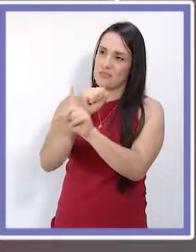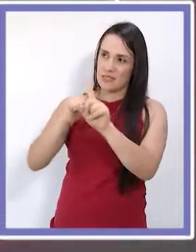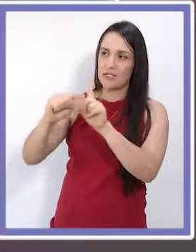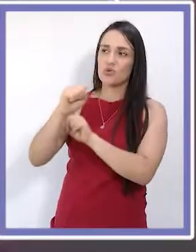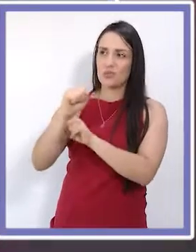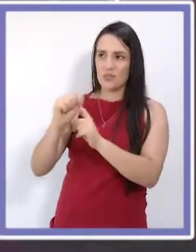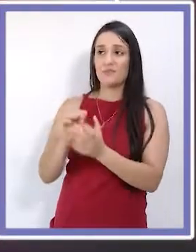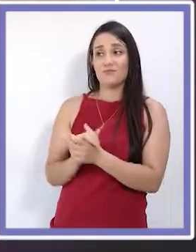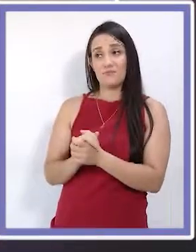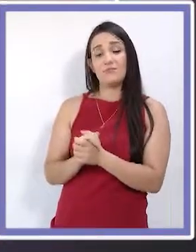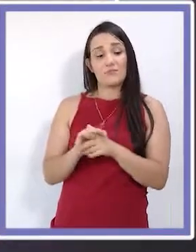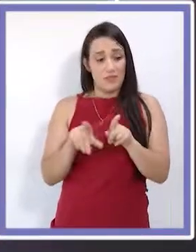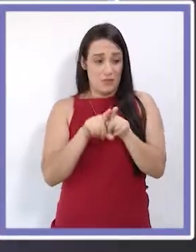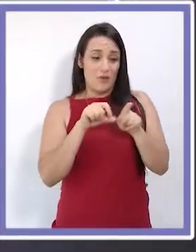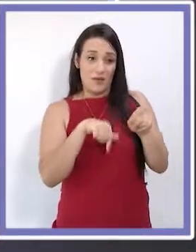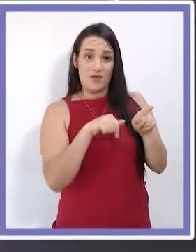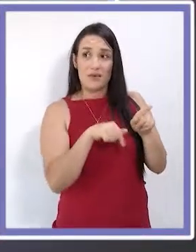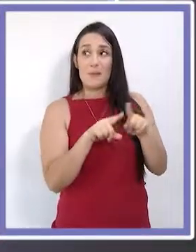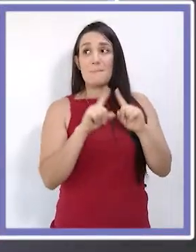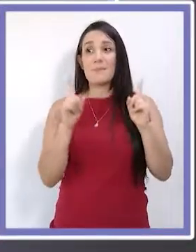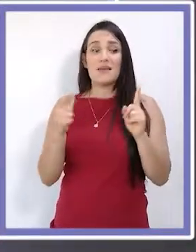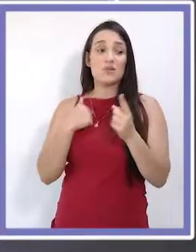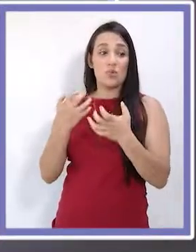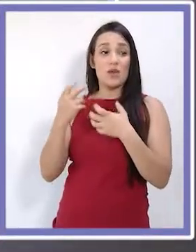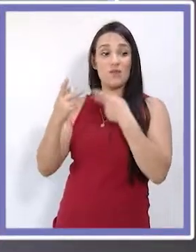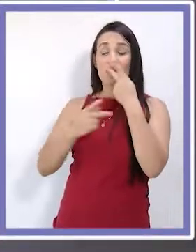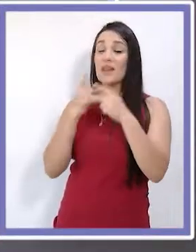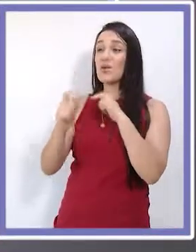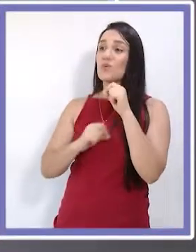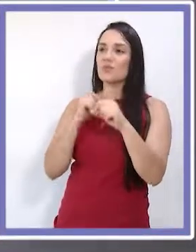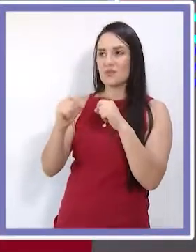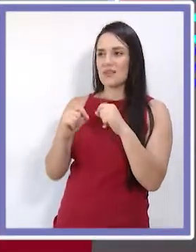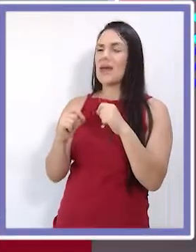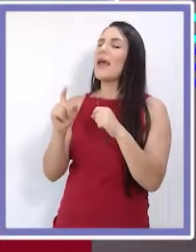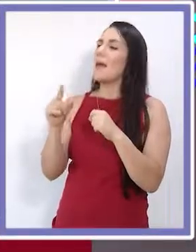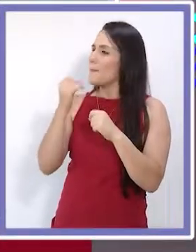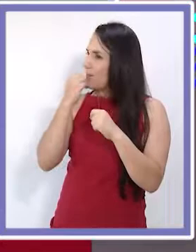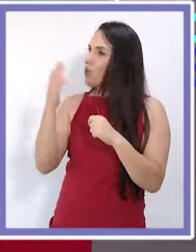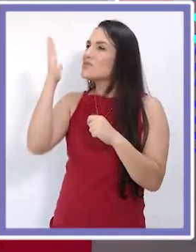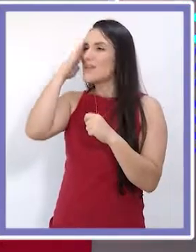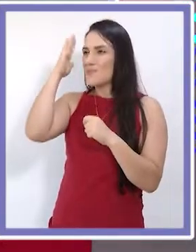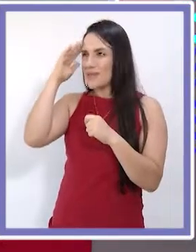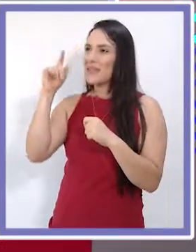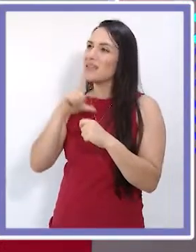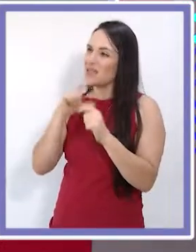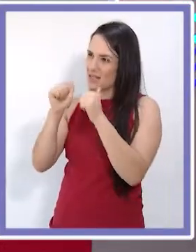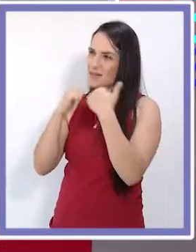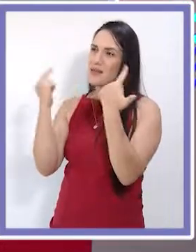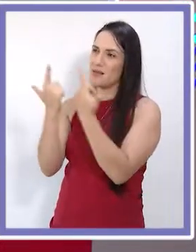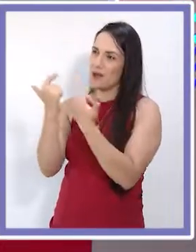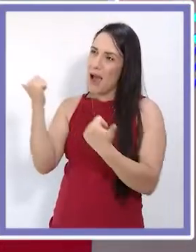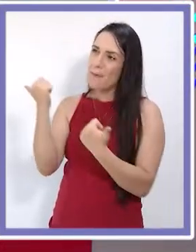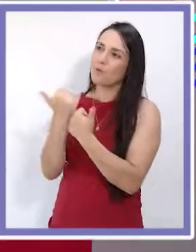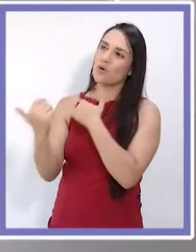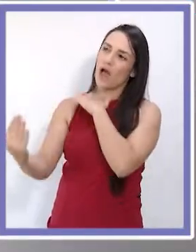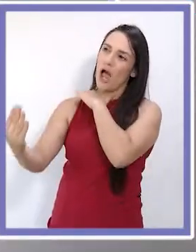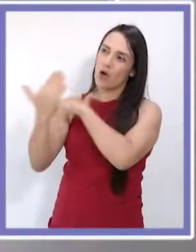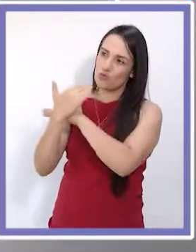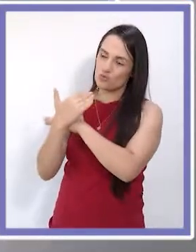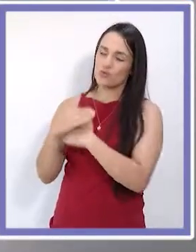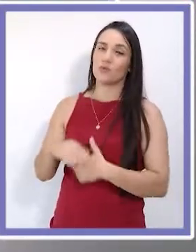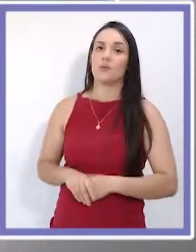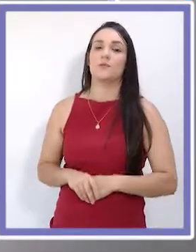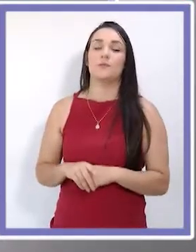da sociedade, né? Como a gente também. Mas é importante a gente saber que a gente tem apoio da casa, né? E a